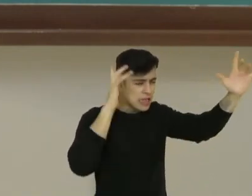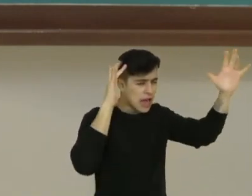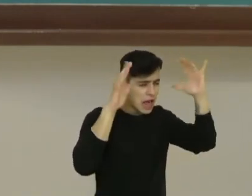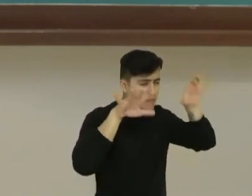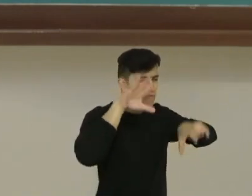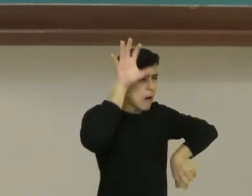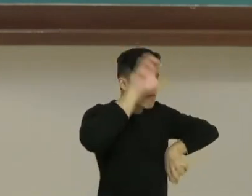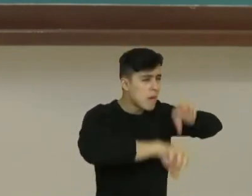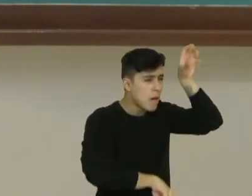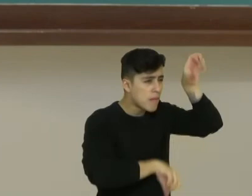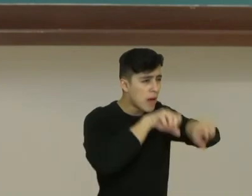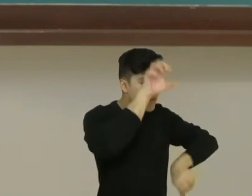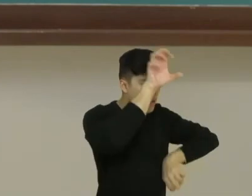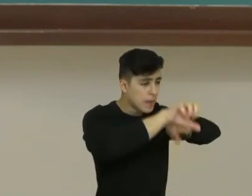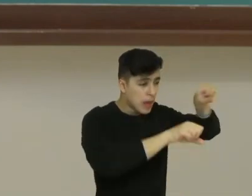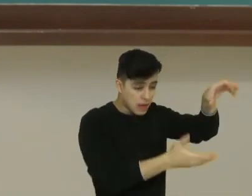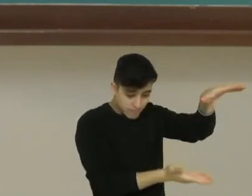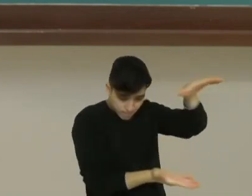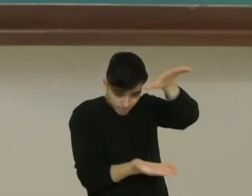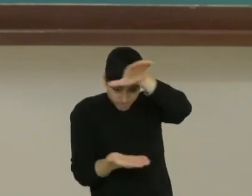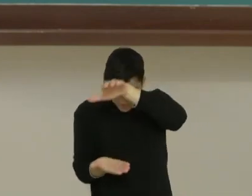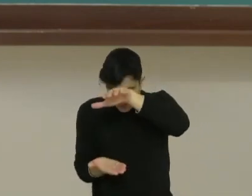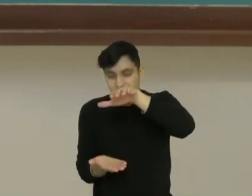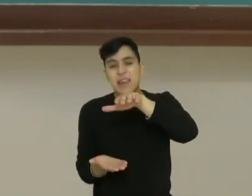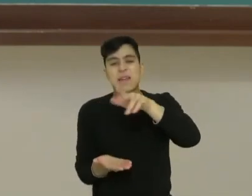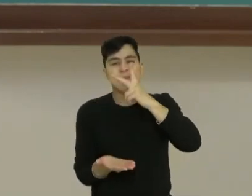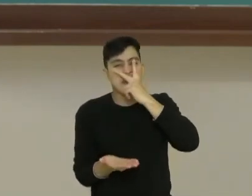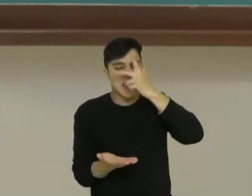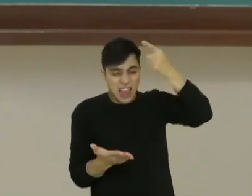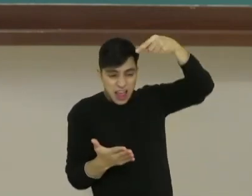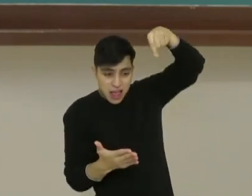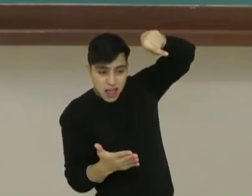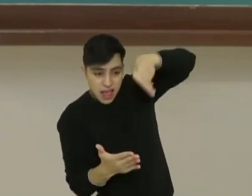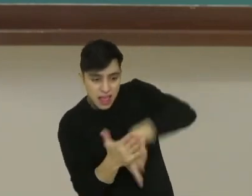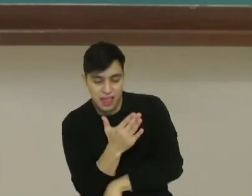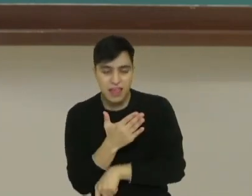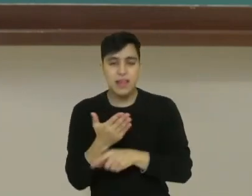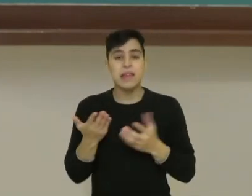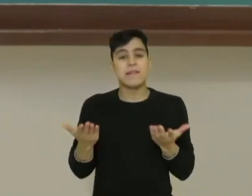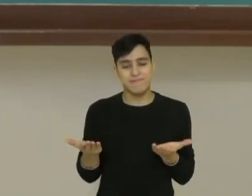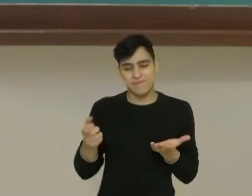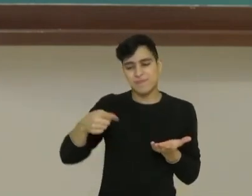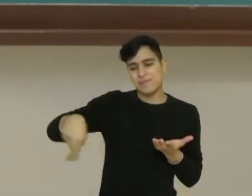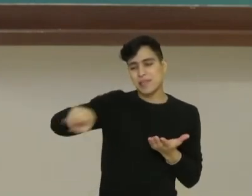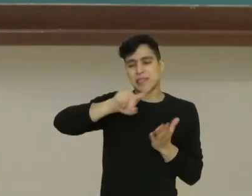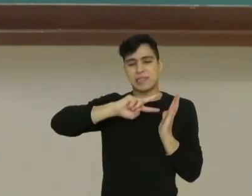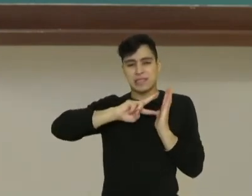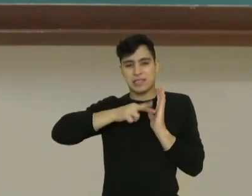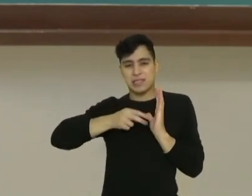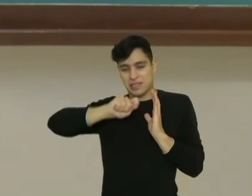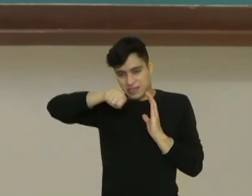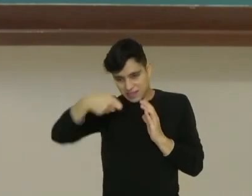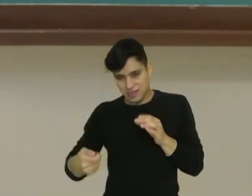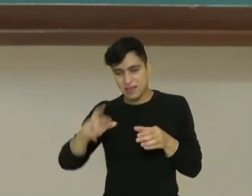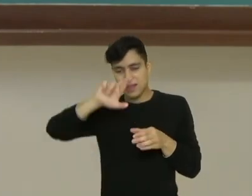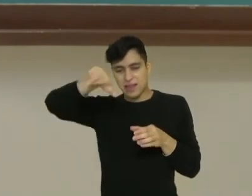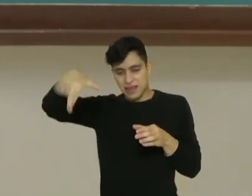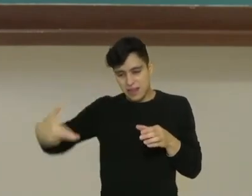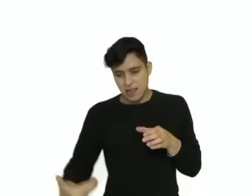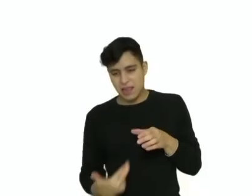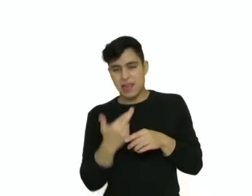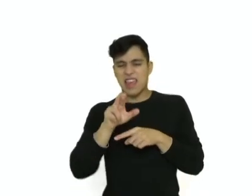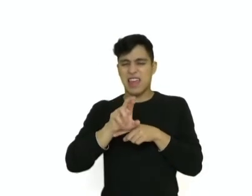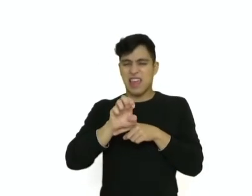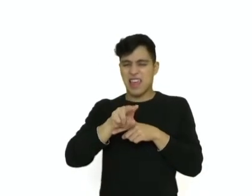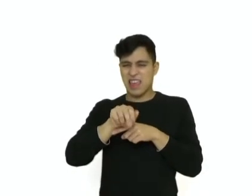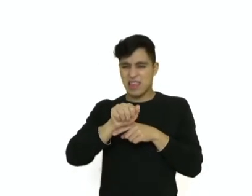até lá, eles vão retomar e vão continuar, vão avançar. Essa era a ideia do renascimento. Então veja aqui,